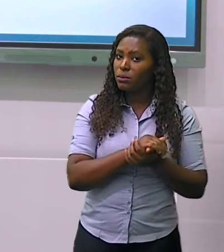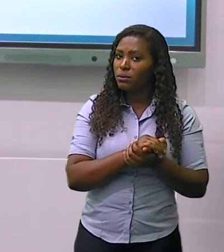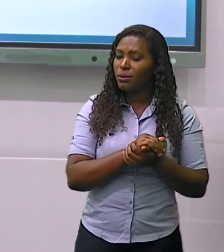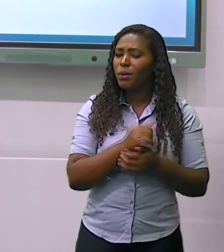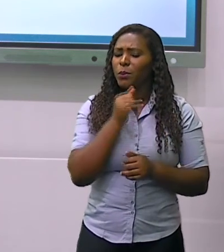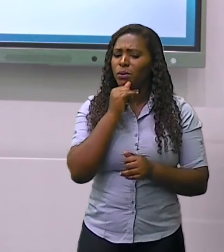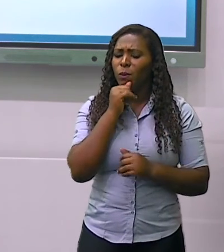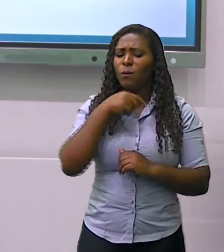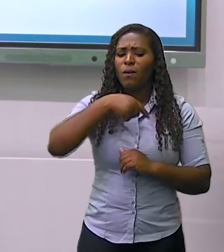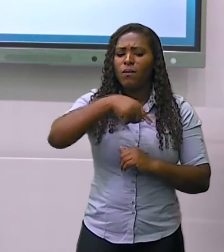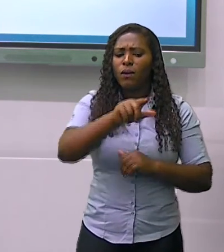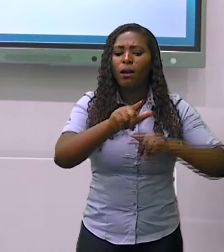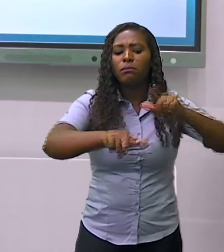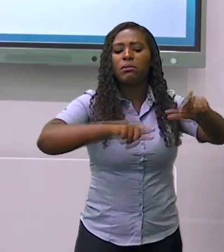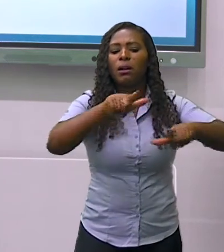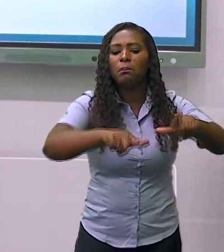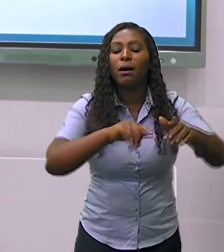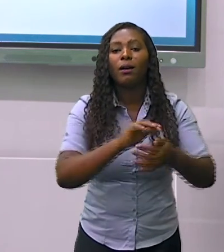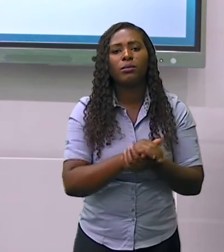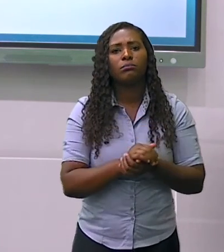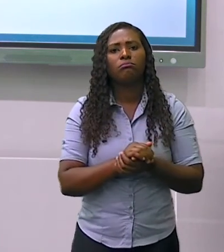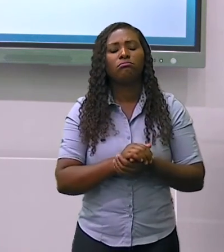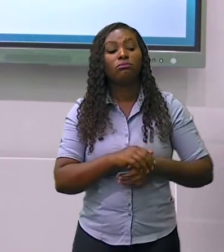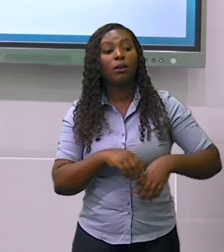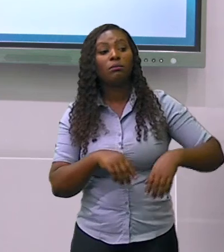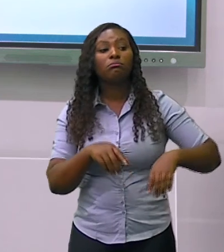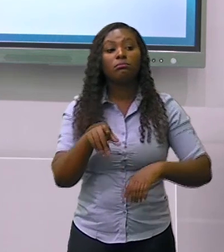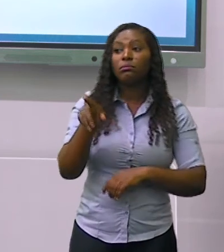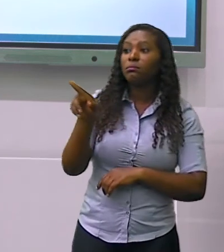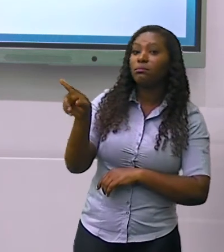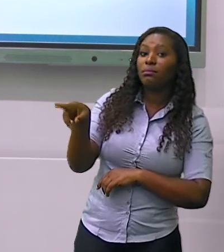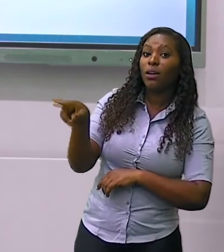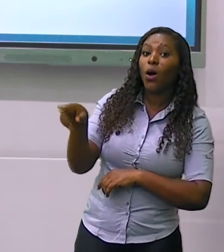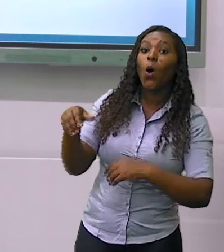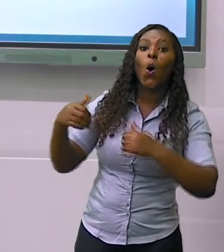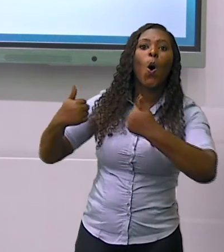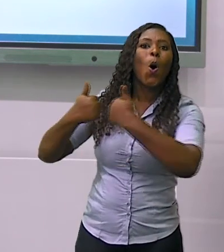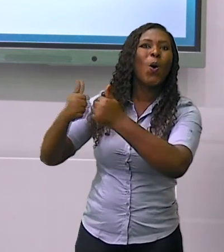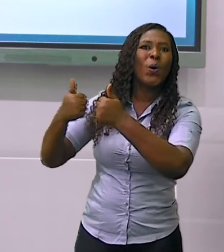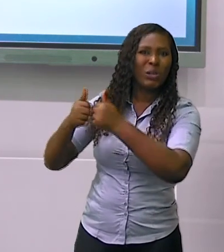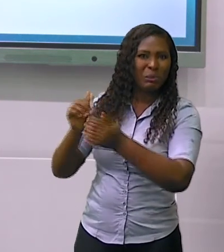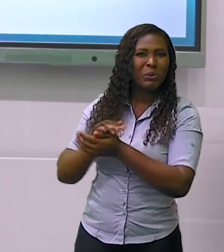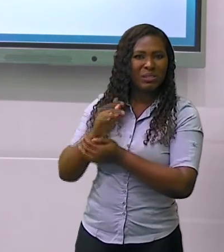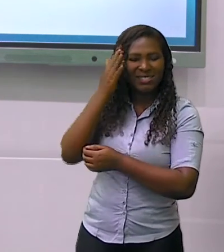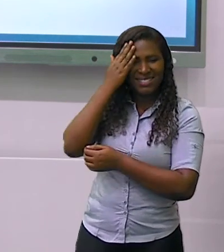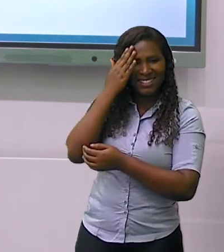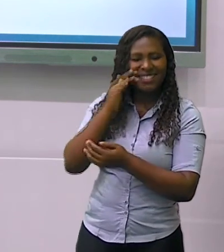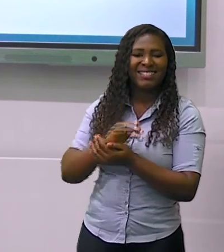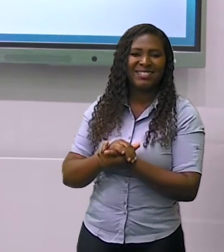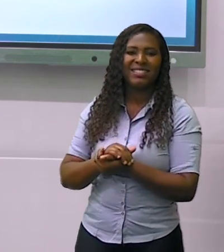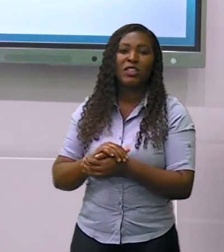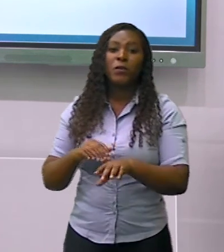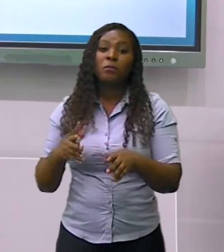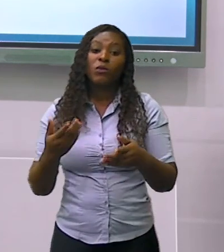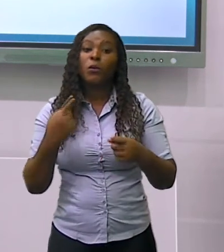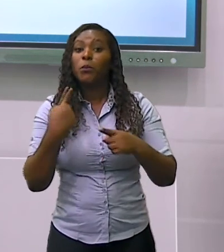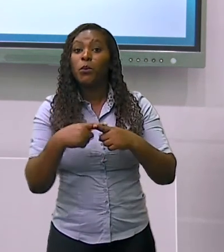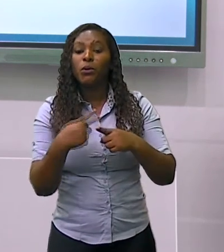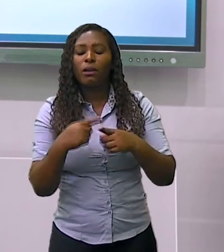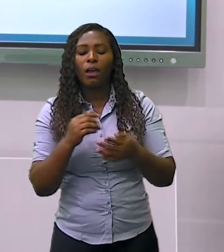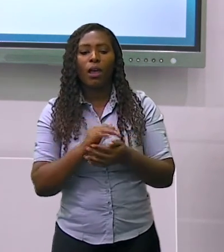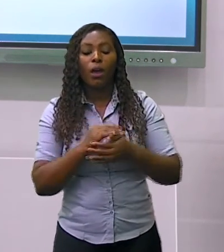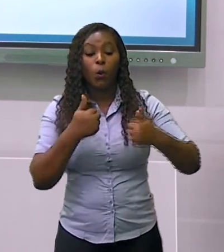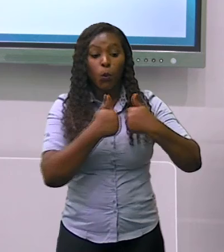transporte coletivo acaba elevando e transportando um número maior de pessoas e assim reduz todos